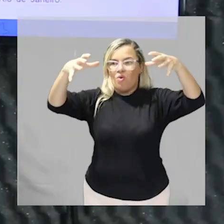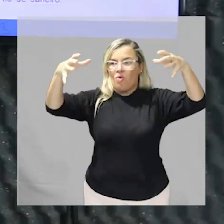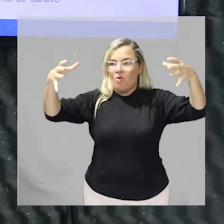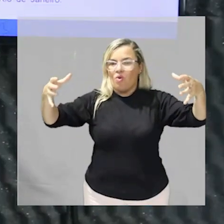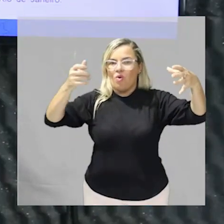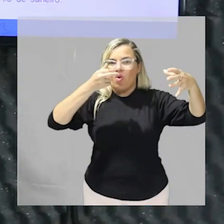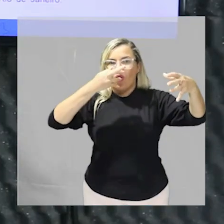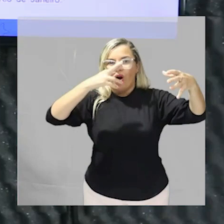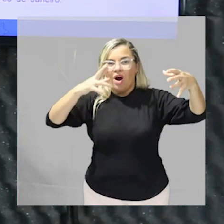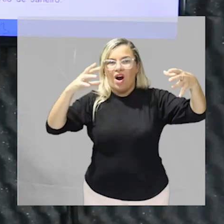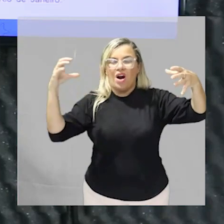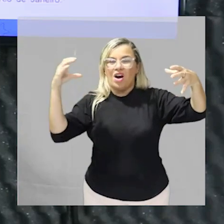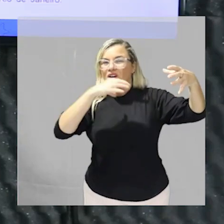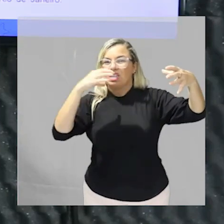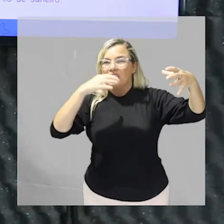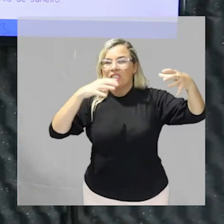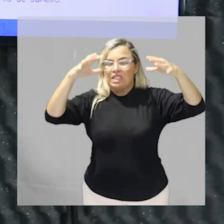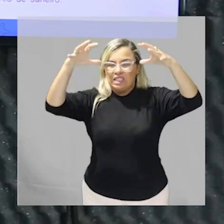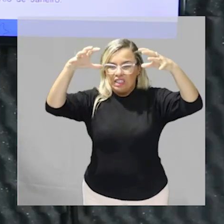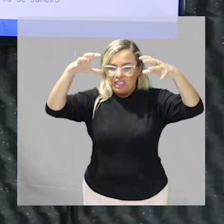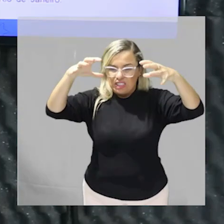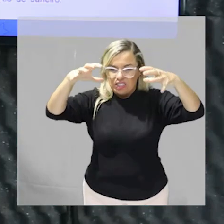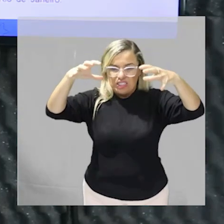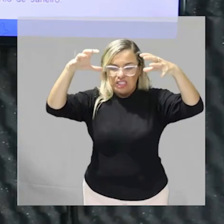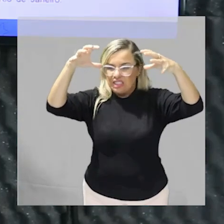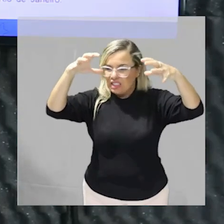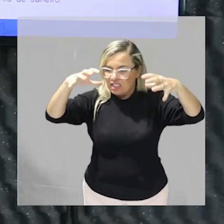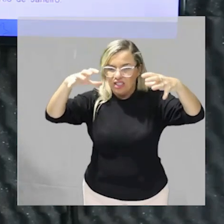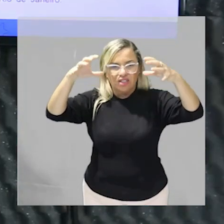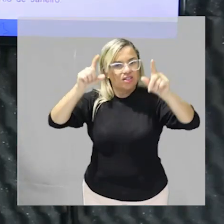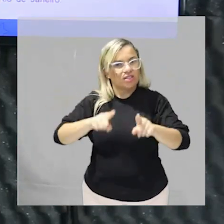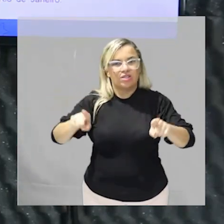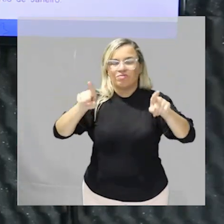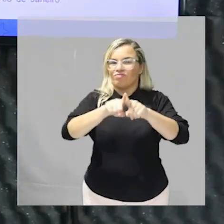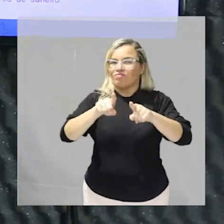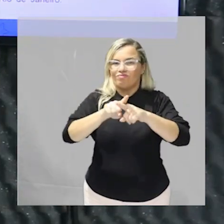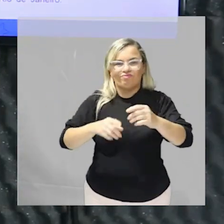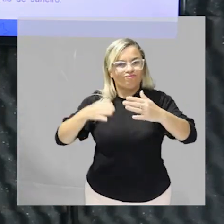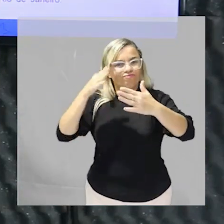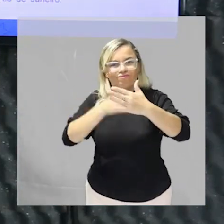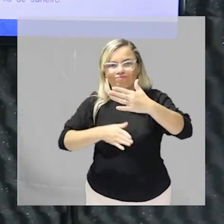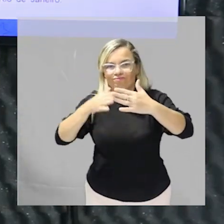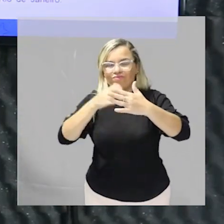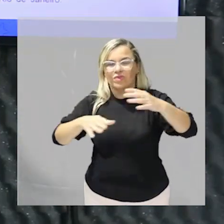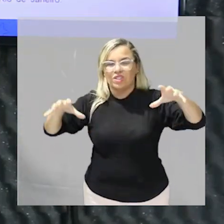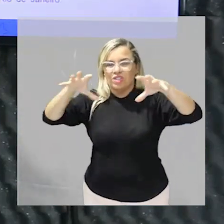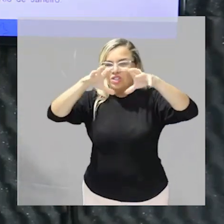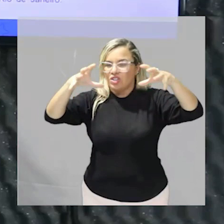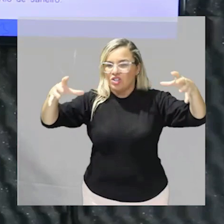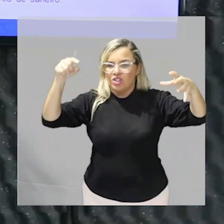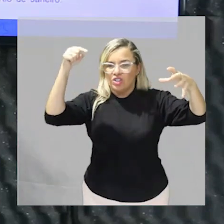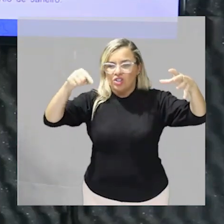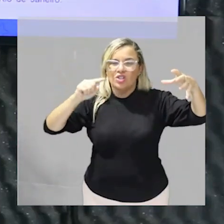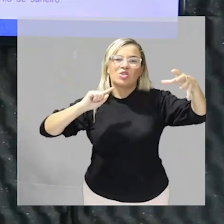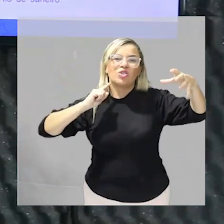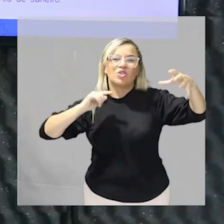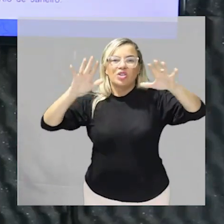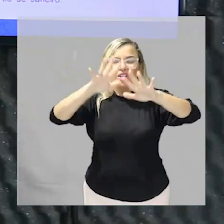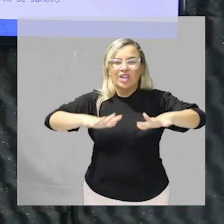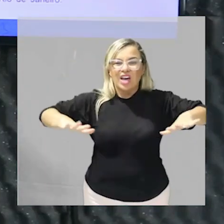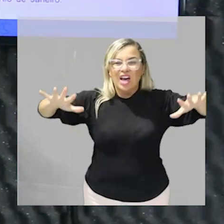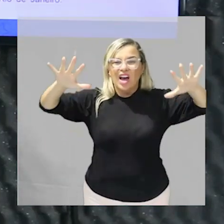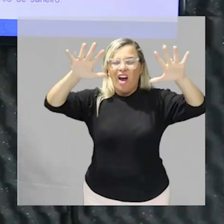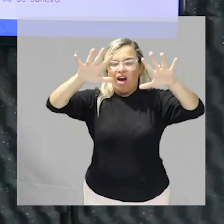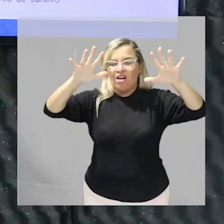menos denso, ou seja, ele fica ali, ó, preso, esse ar frio ali fica preso, cheio de gases poluentes, tá certo? Aí ele diz o